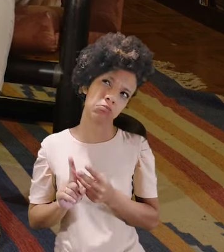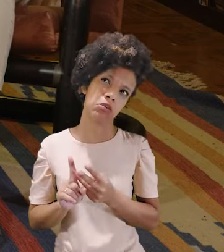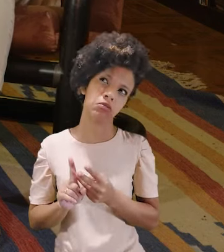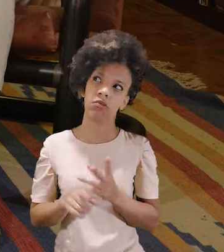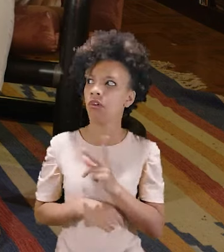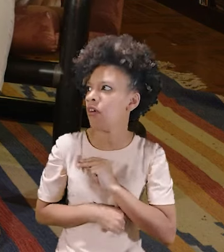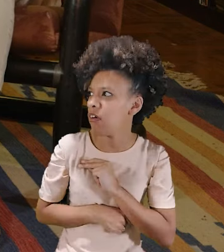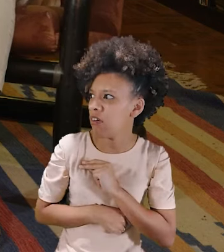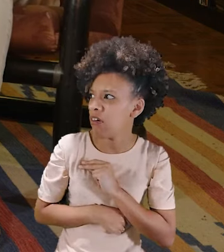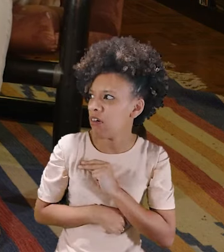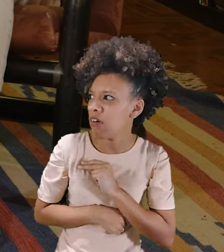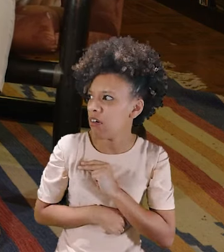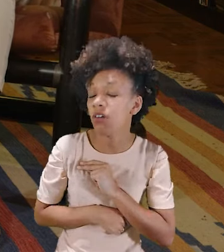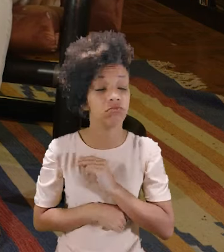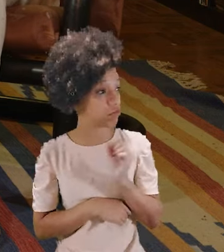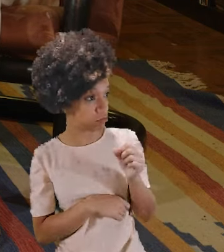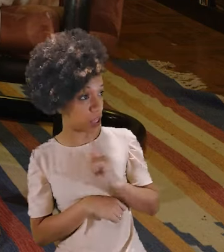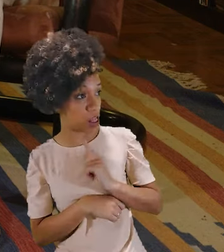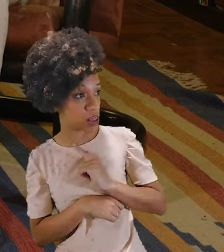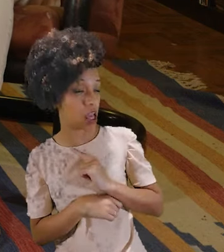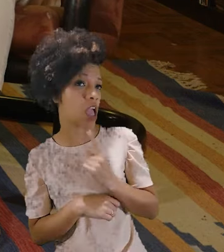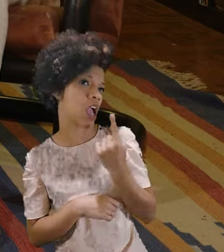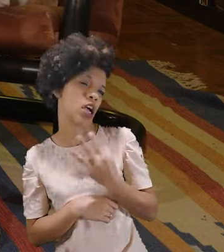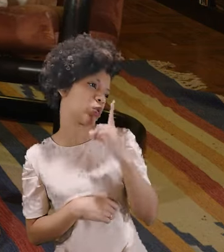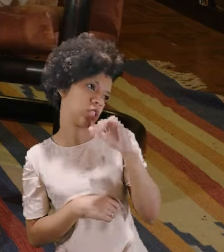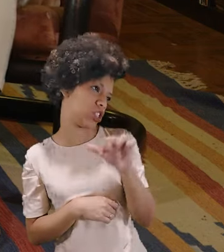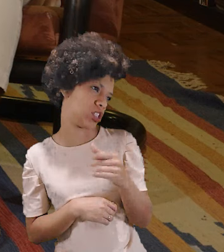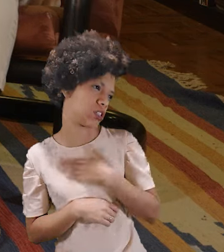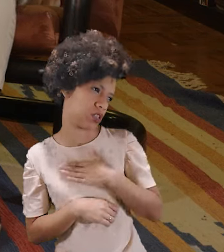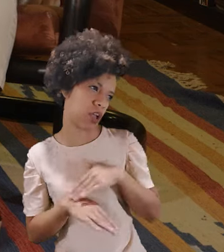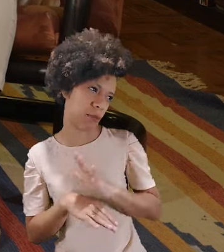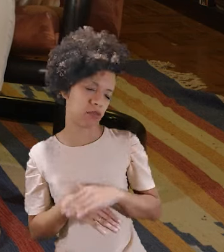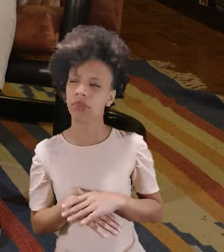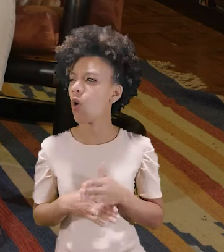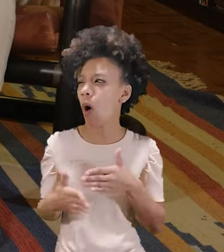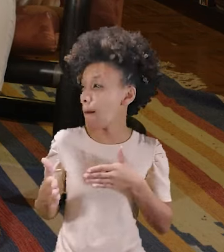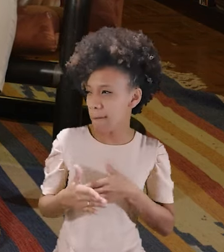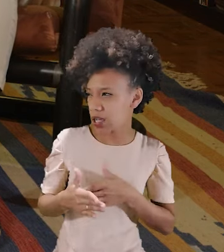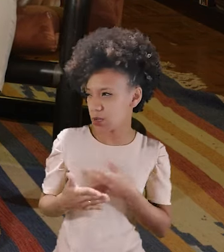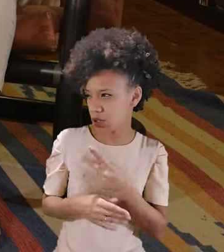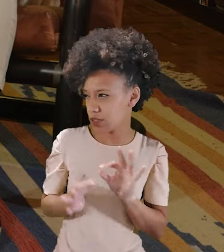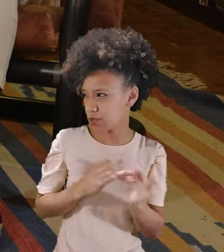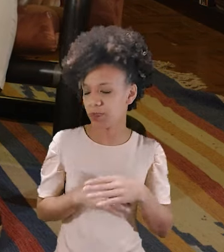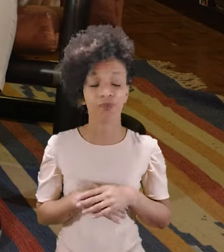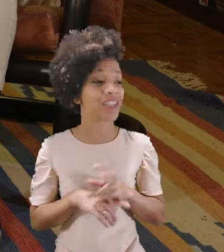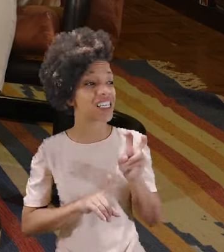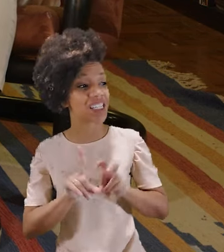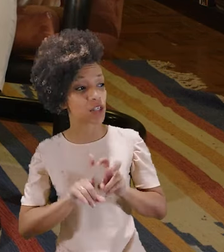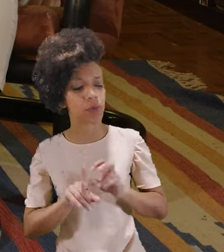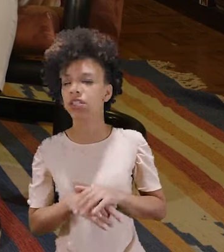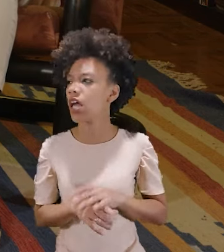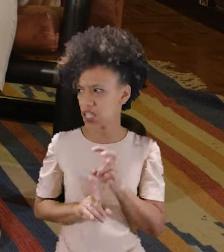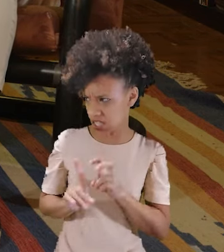que eu consegui não mas tem tem escalas que são catorze de entender mais tranquilo tá Qual foi o máximo de tempo você ficou eu fiquei